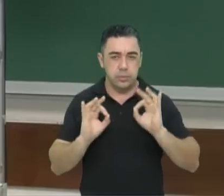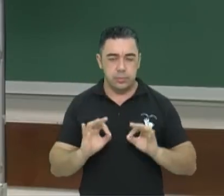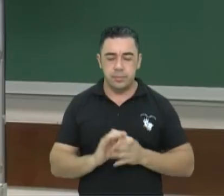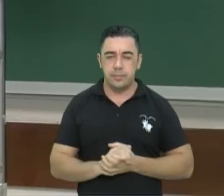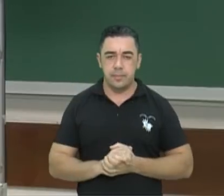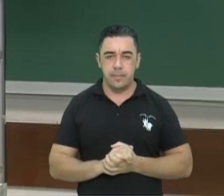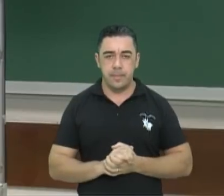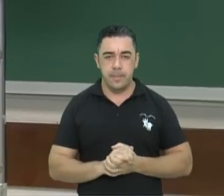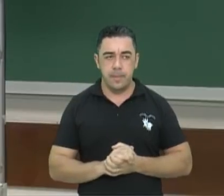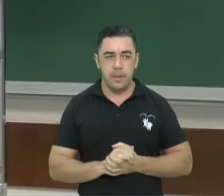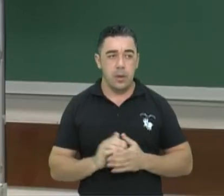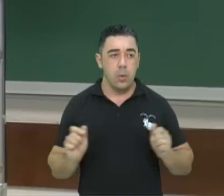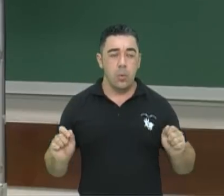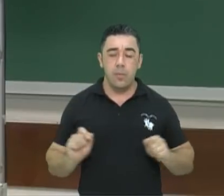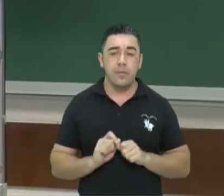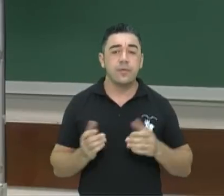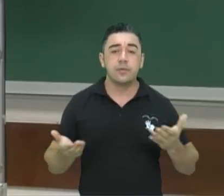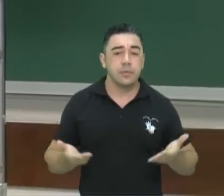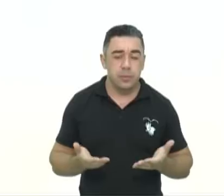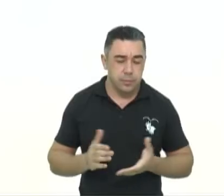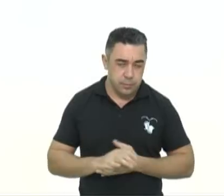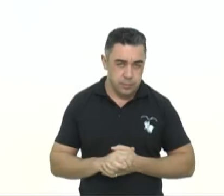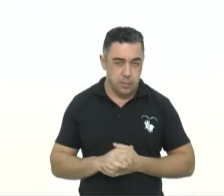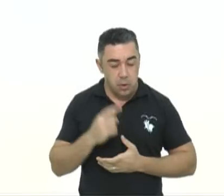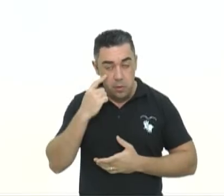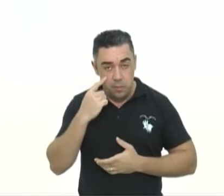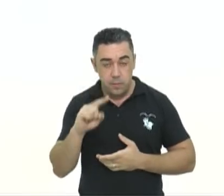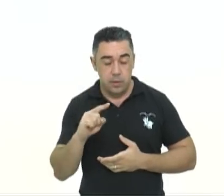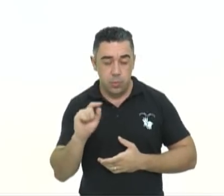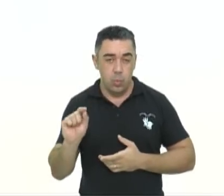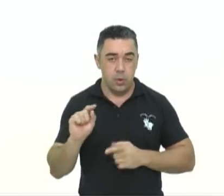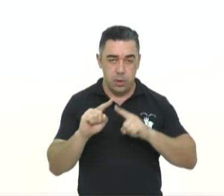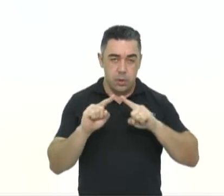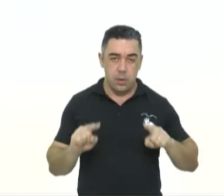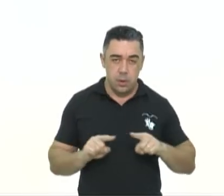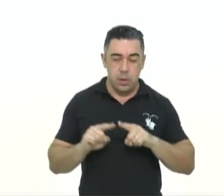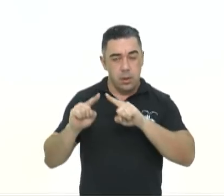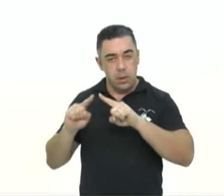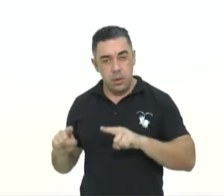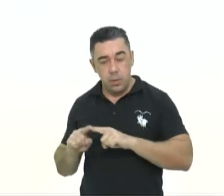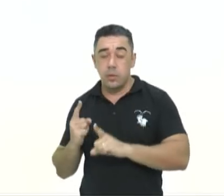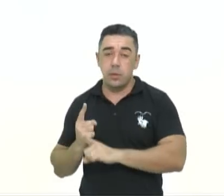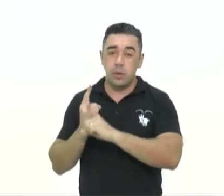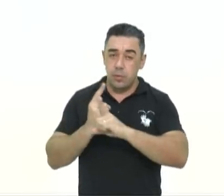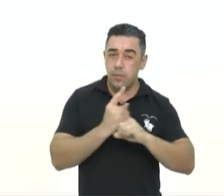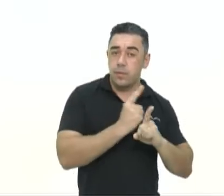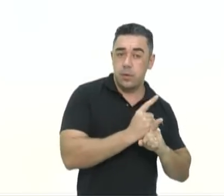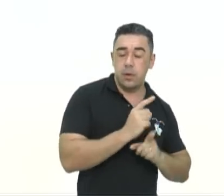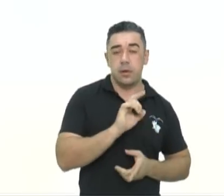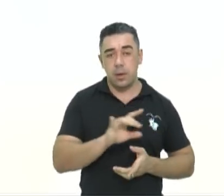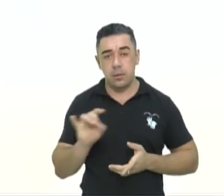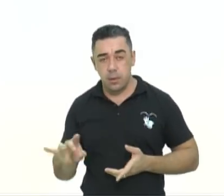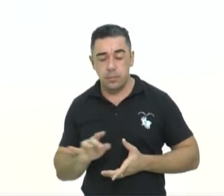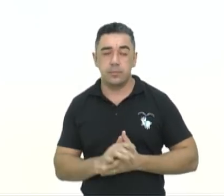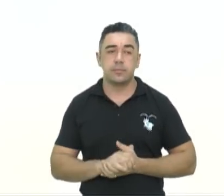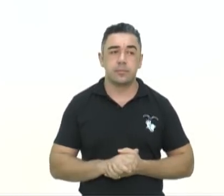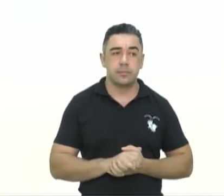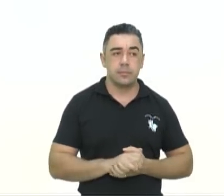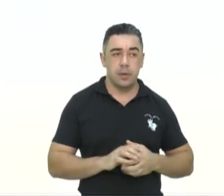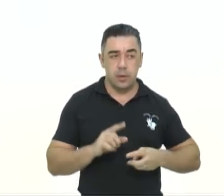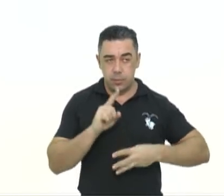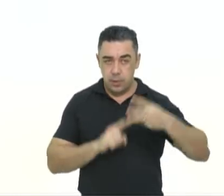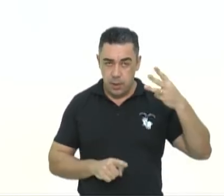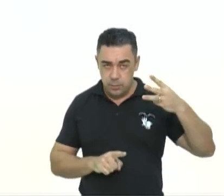tá? Então, do que vai ser hoje? Então, observe os triângulos e identifique cada caso. Então, veja, eu tenho